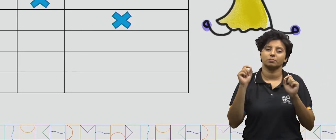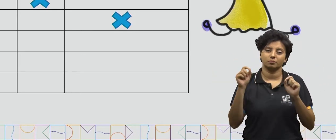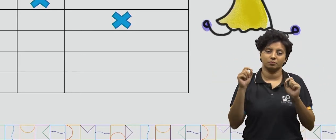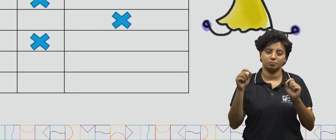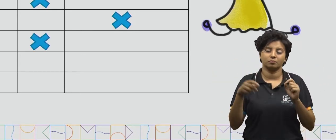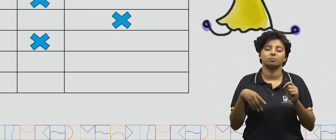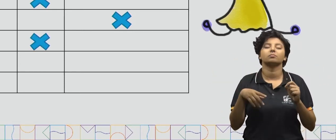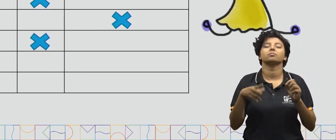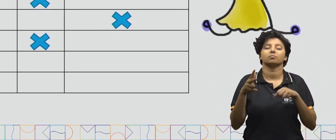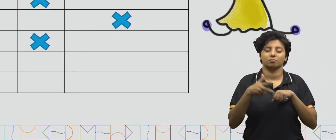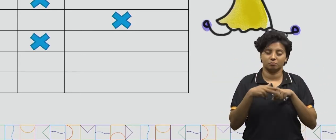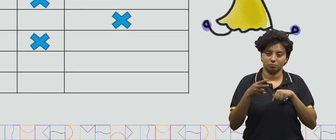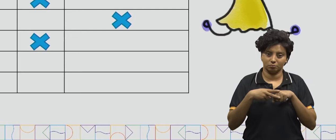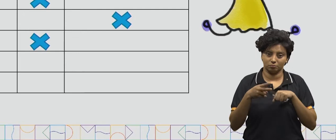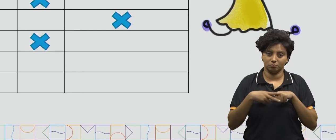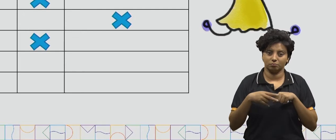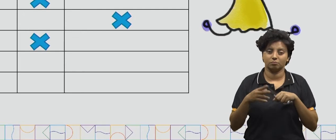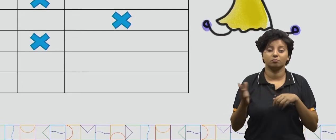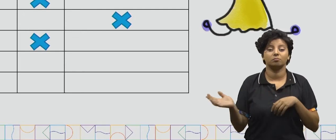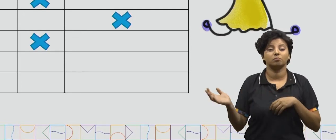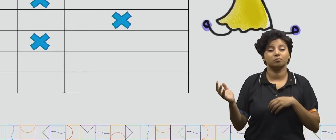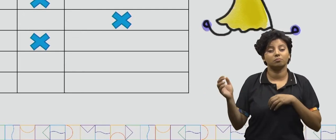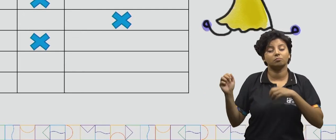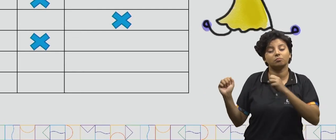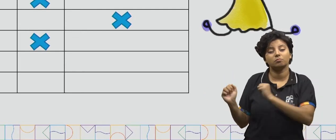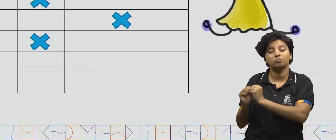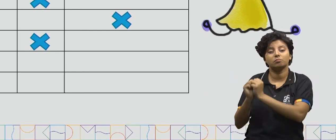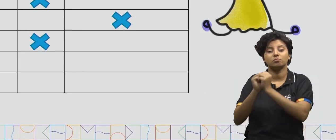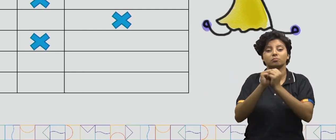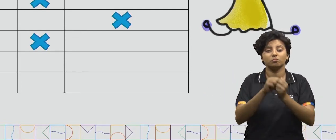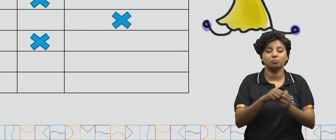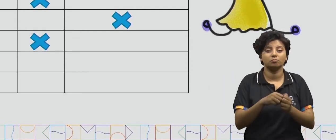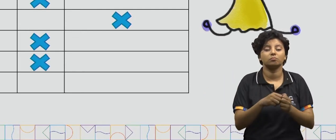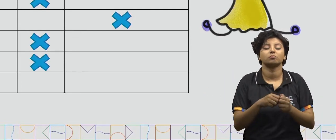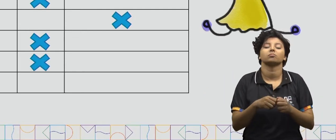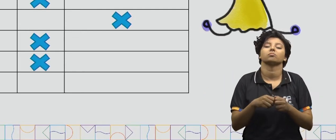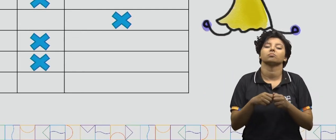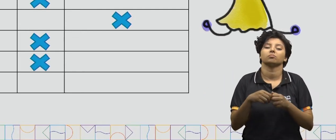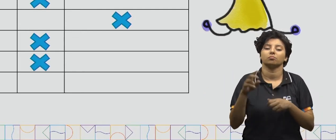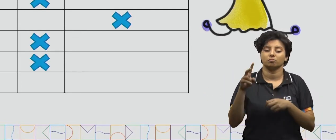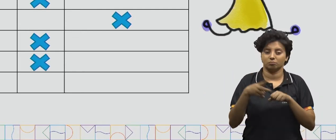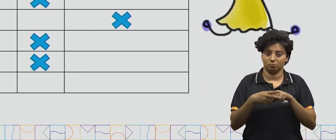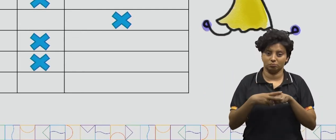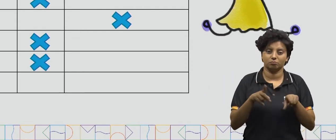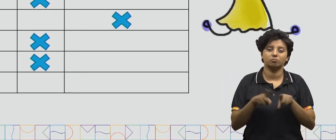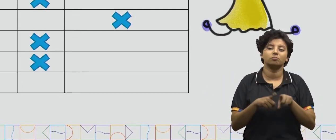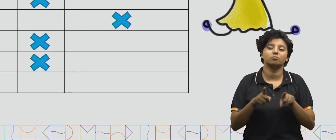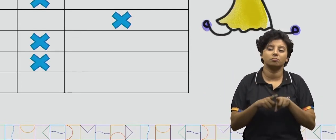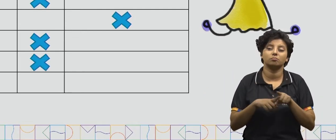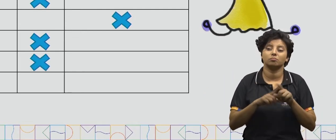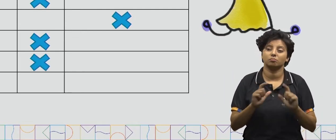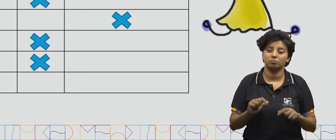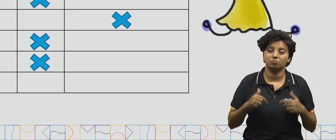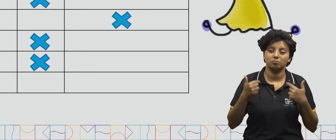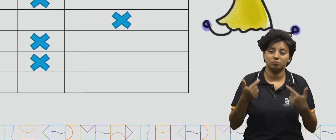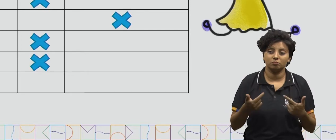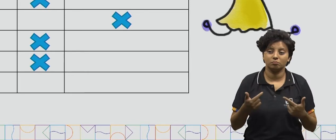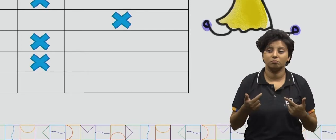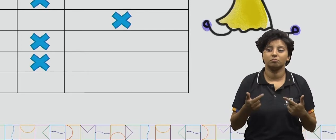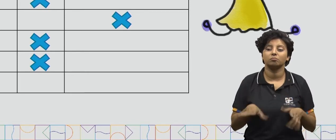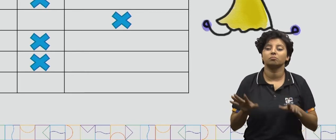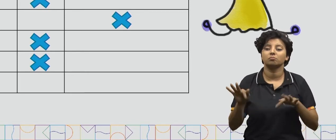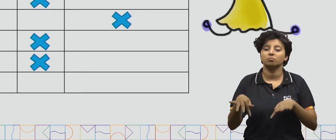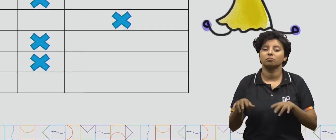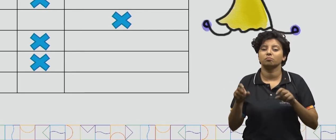é um verbo. Levamos também é um verbo, pois é uma palavra que indica ação. E,